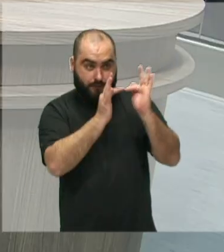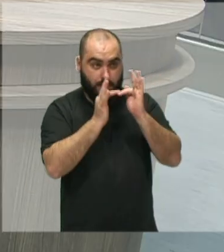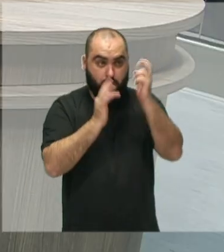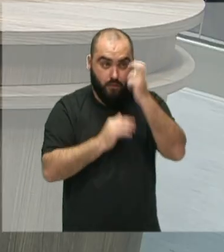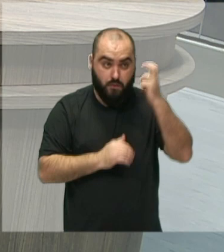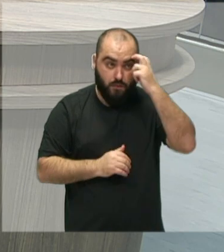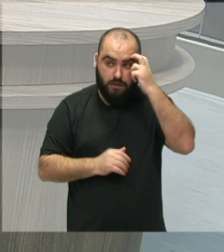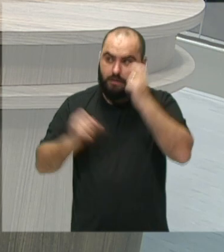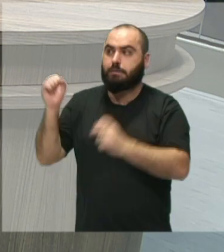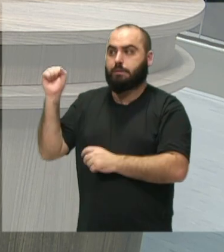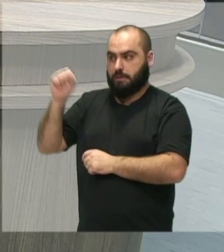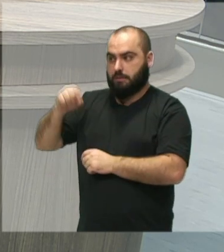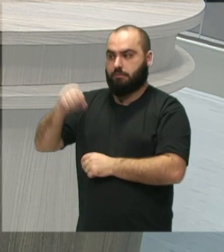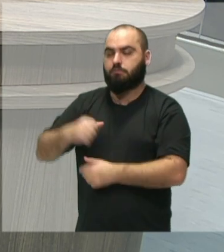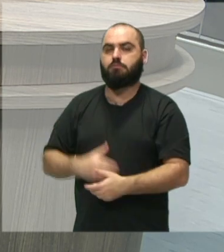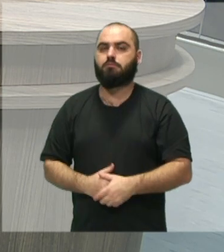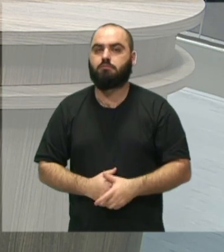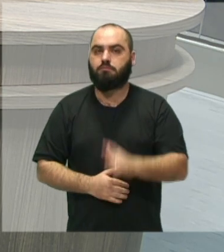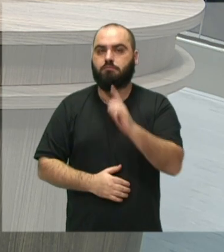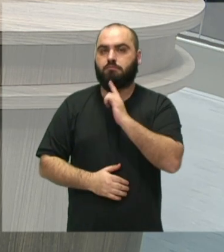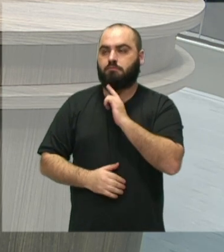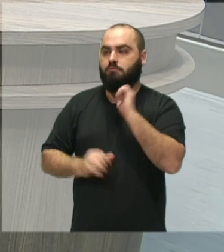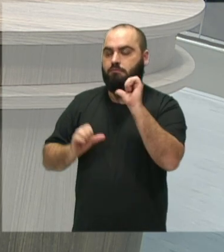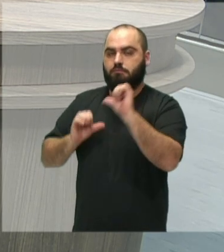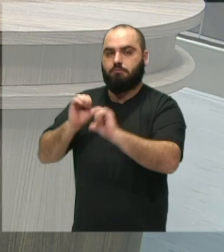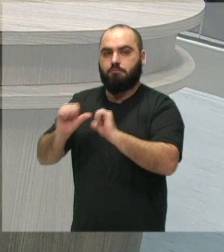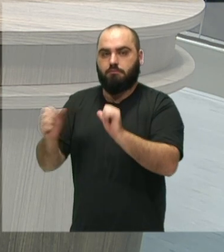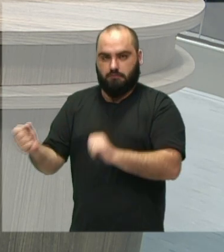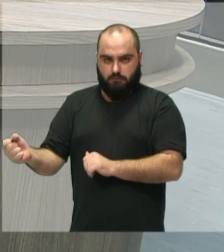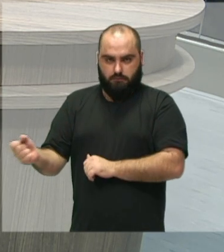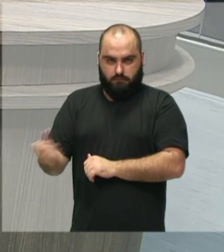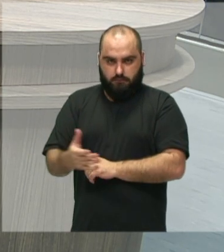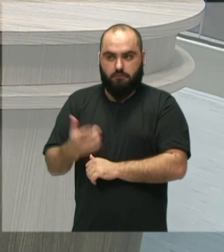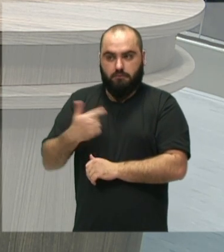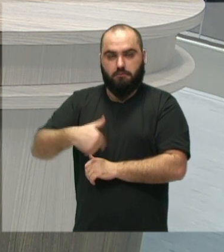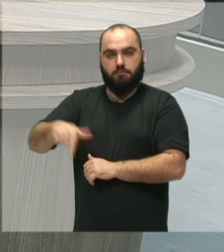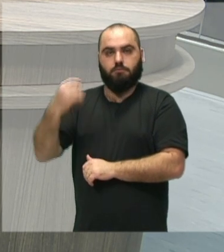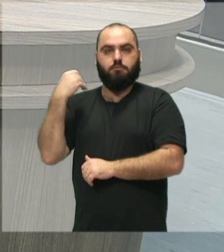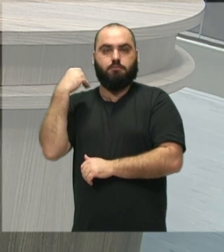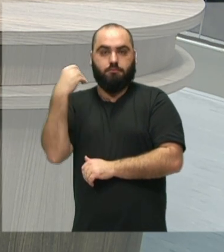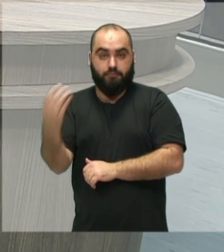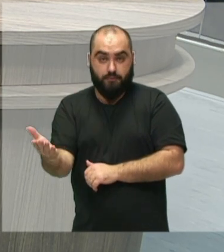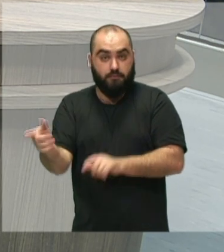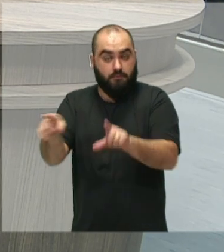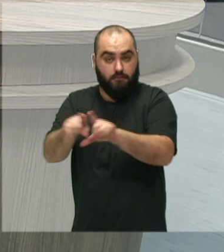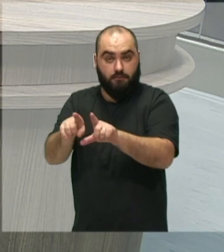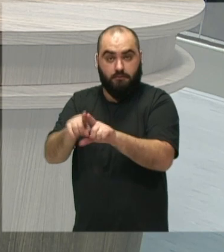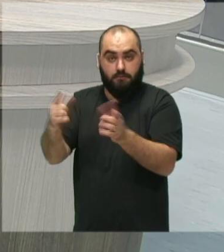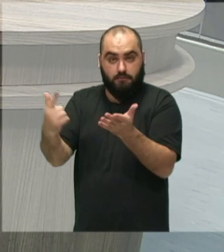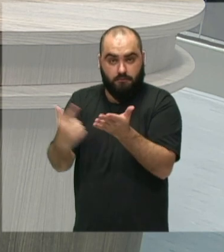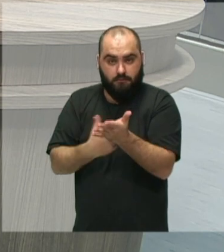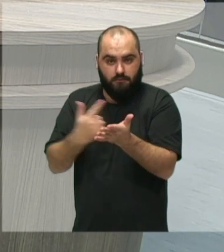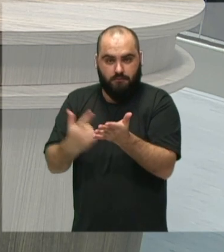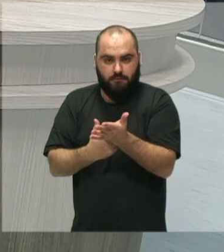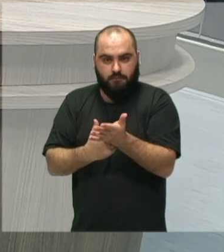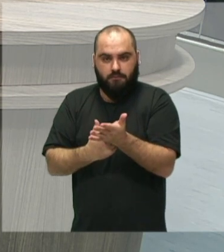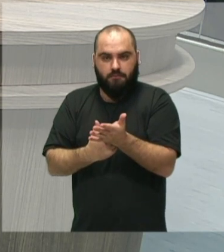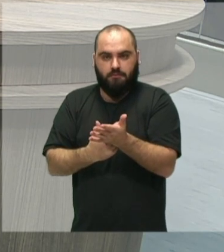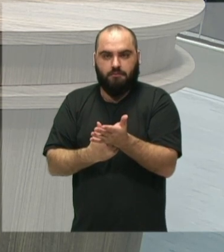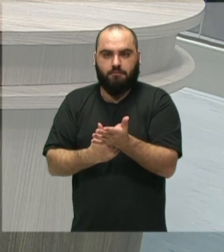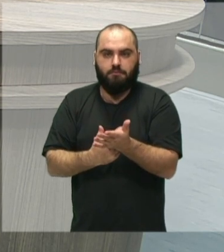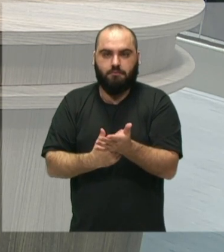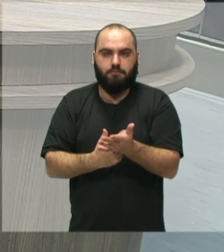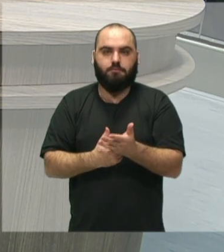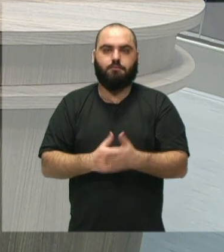exatamente. E aí ele teve uma atualização, vai ser feito esse lançamento. Em conjunto também o lançamento do livro deixa eu pegar o nome